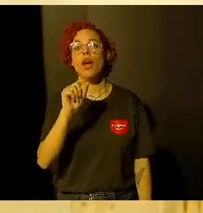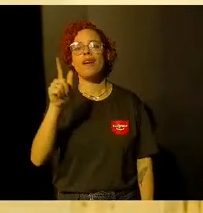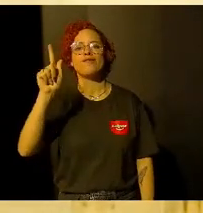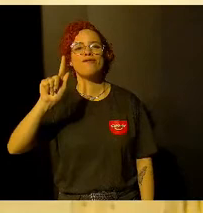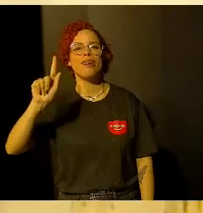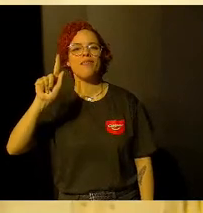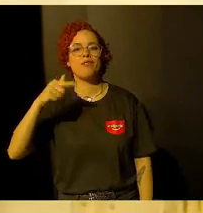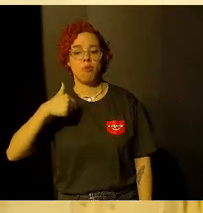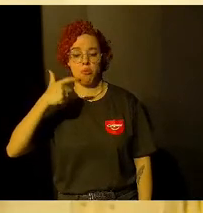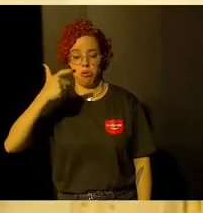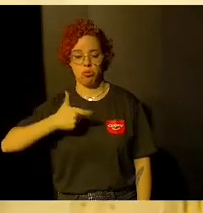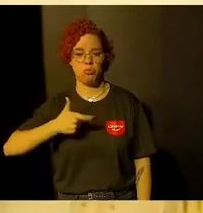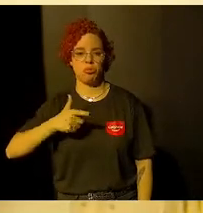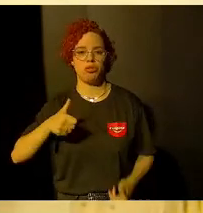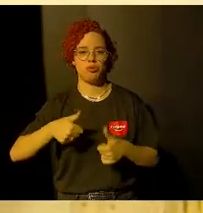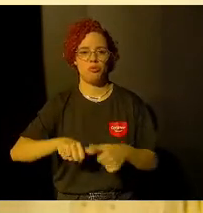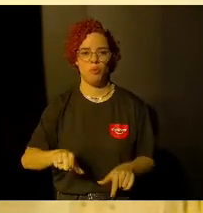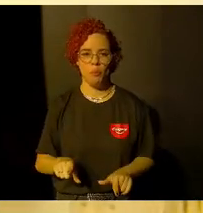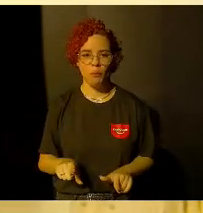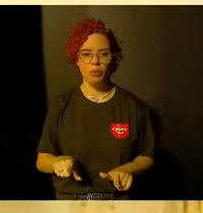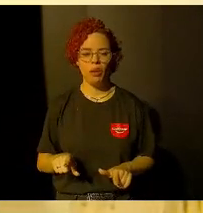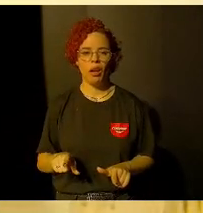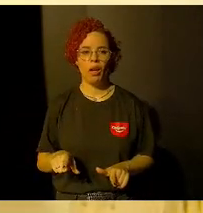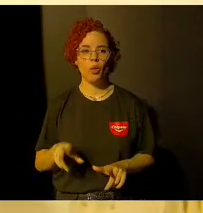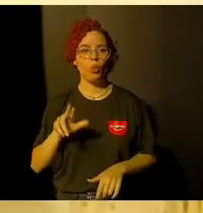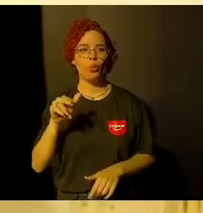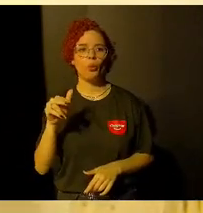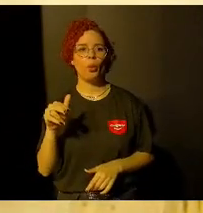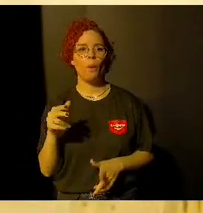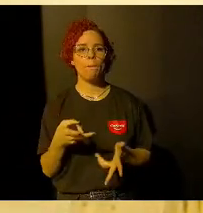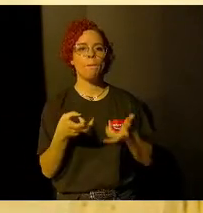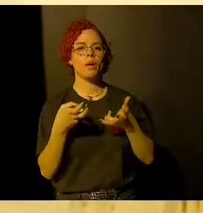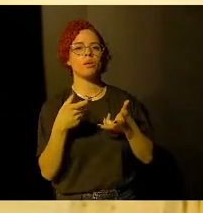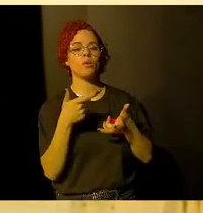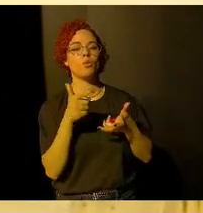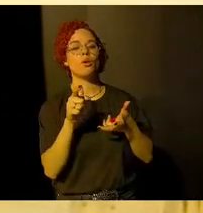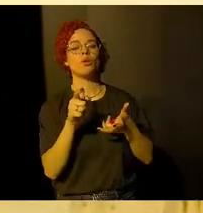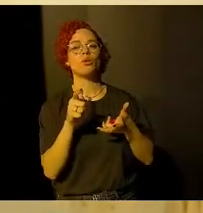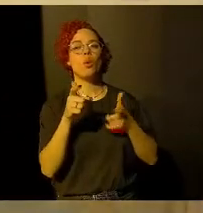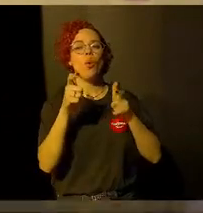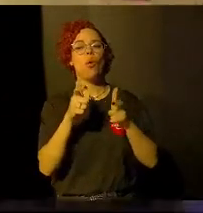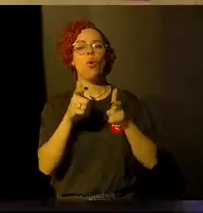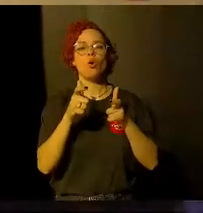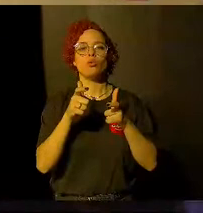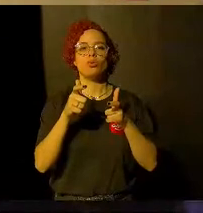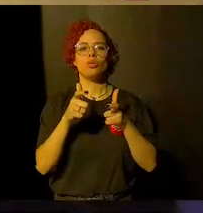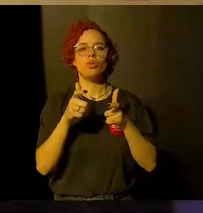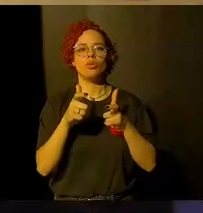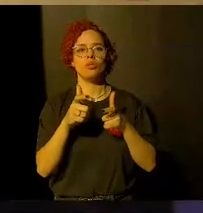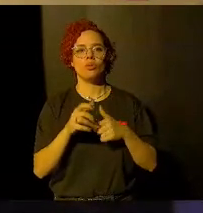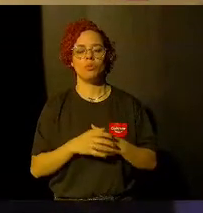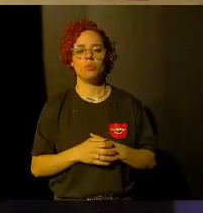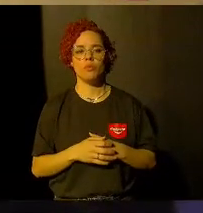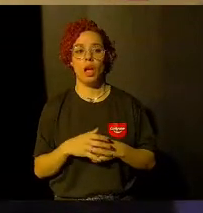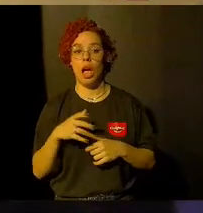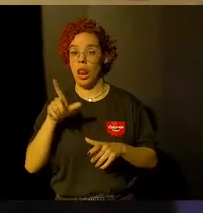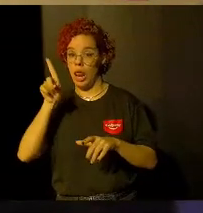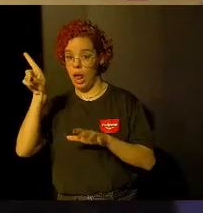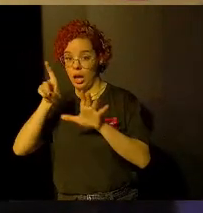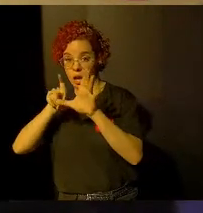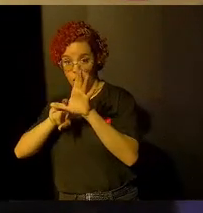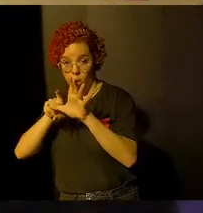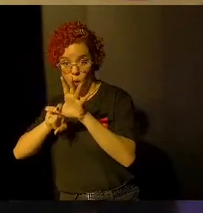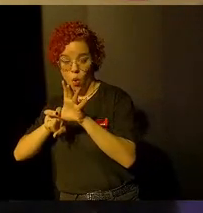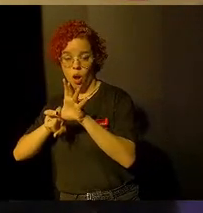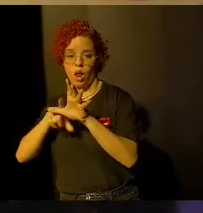nunca sou encarada pelo outro da mesma forma em Angola eu tenho uma identidade que é um não